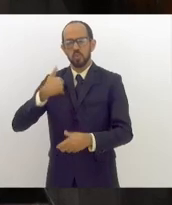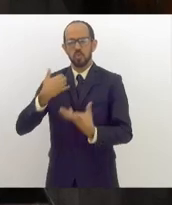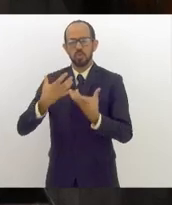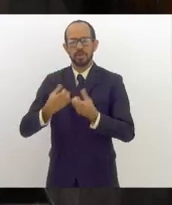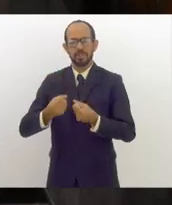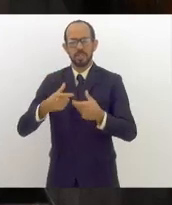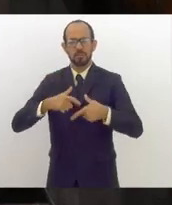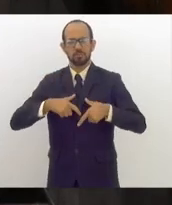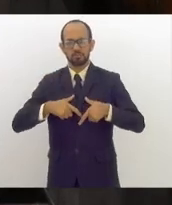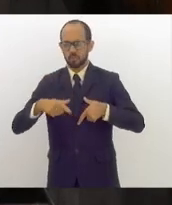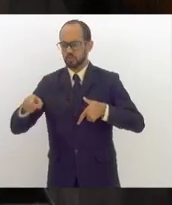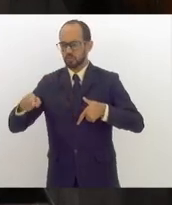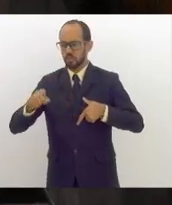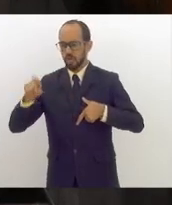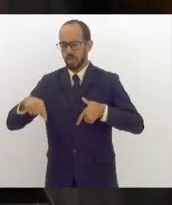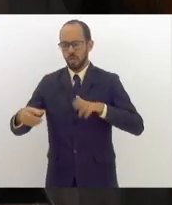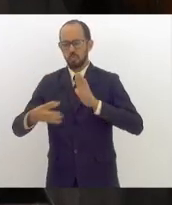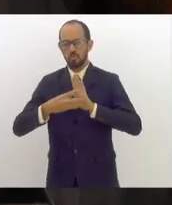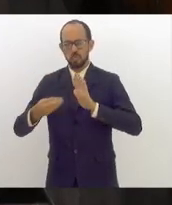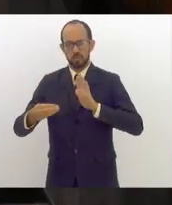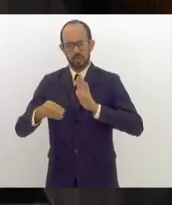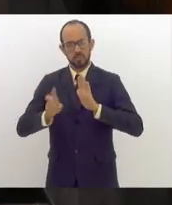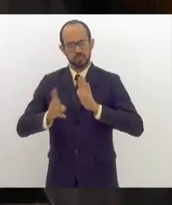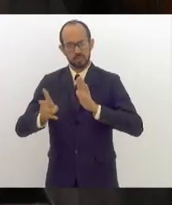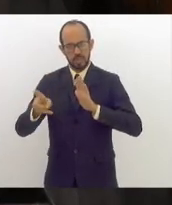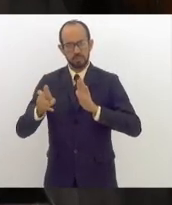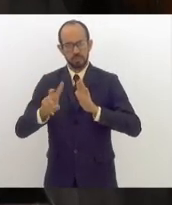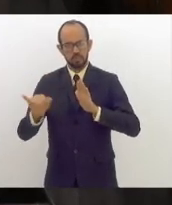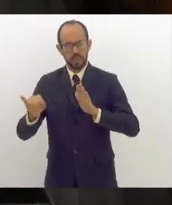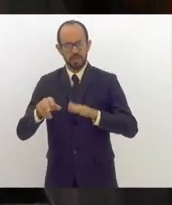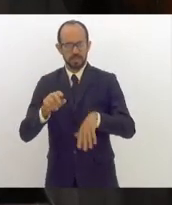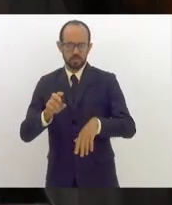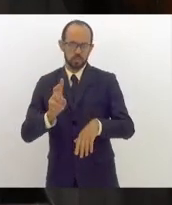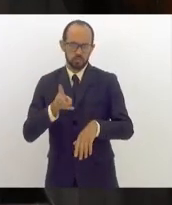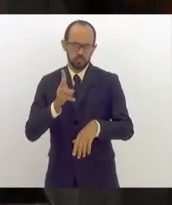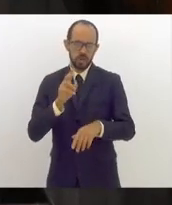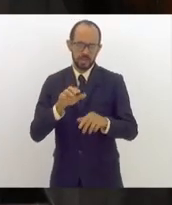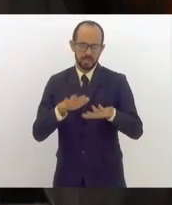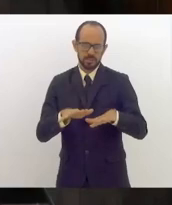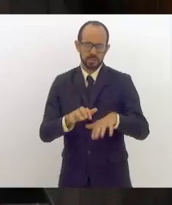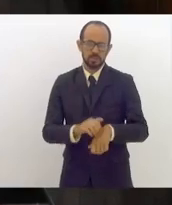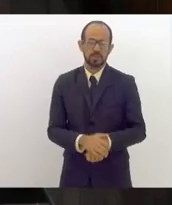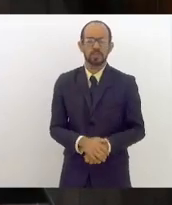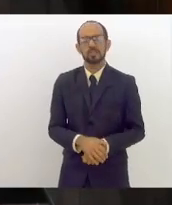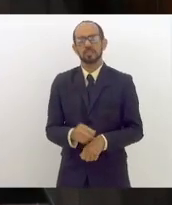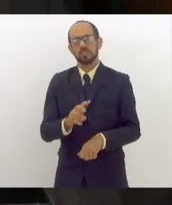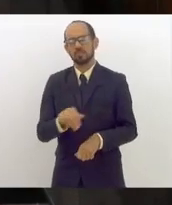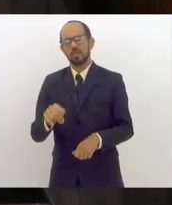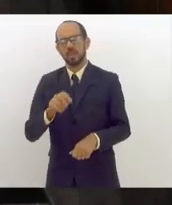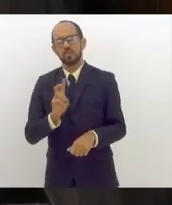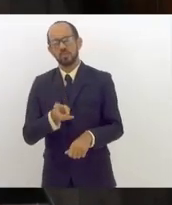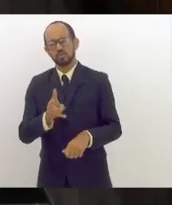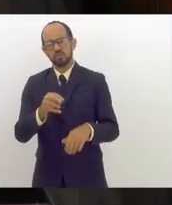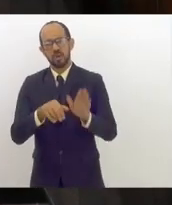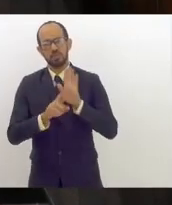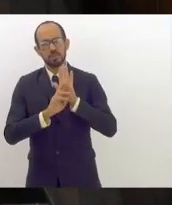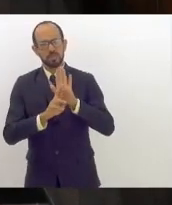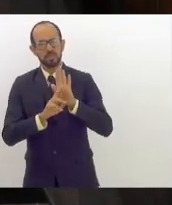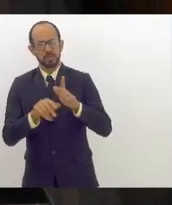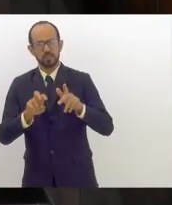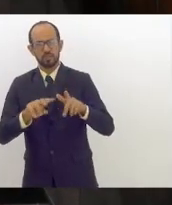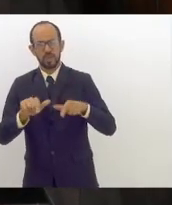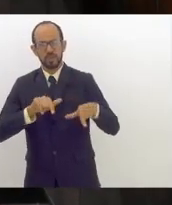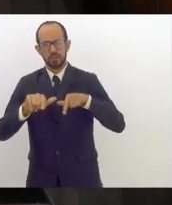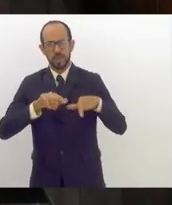mim o senhor sempre é um exemplo sempre será tenho certeza de que vossa excelência Continuará nos representando e certamente fará um excelente trabalho lá em Brasília